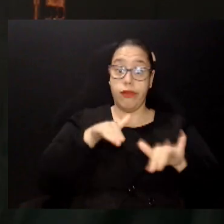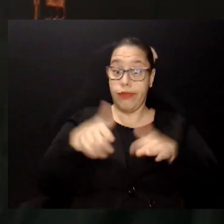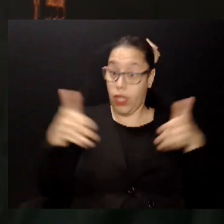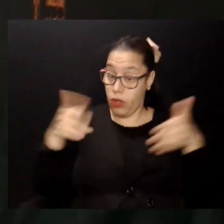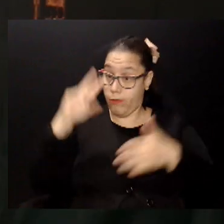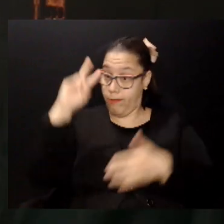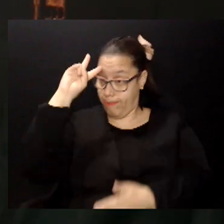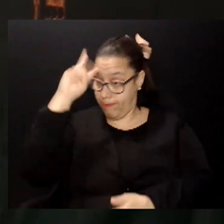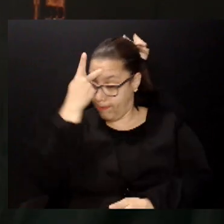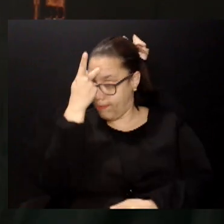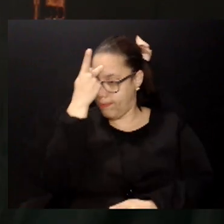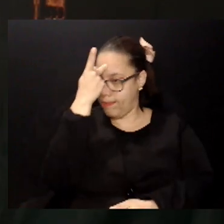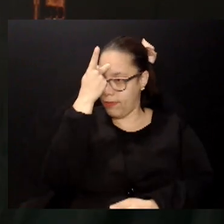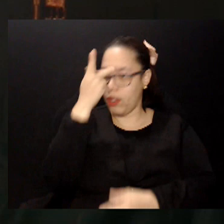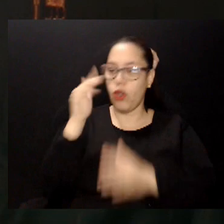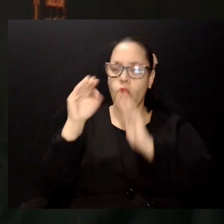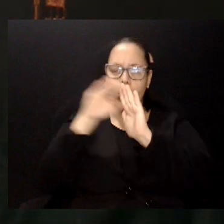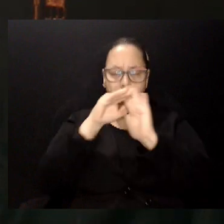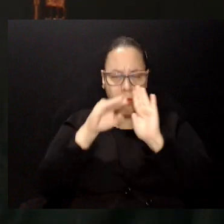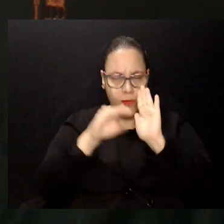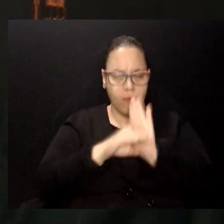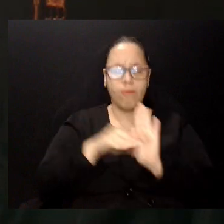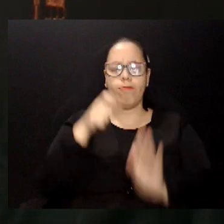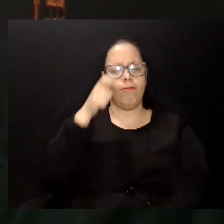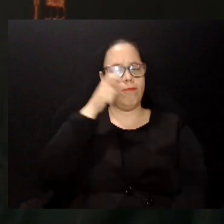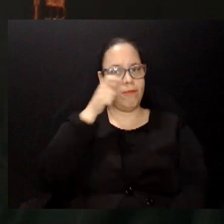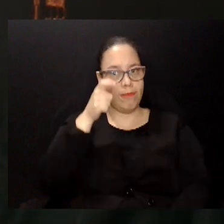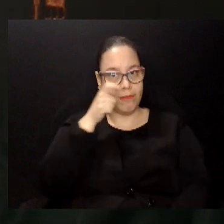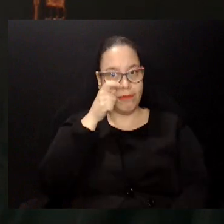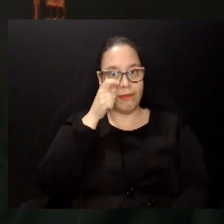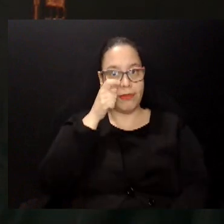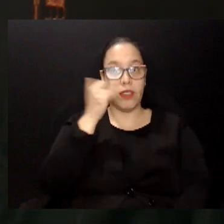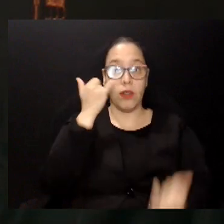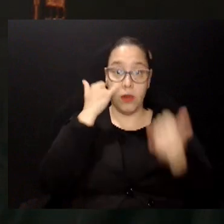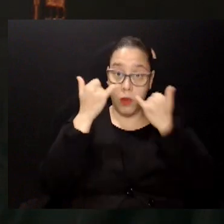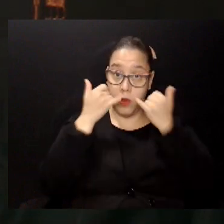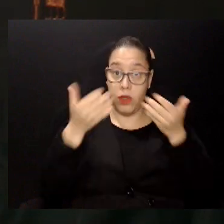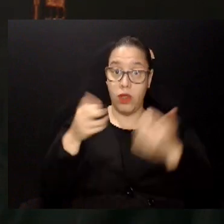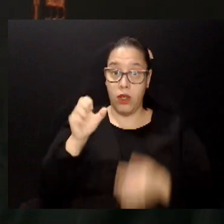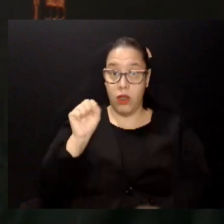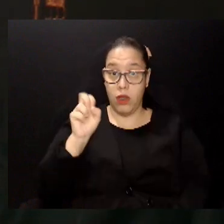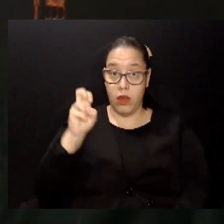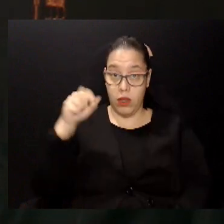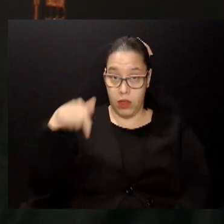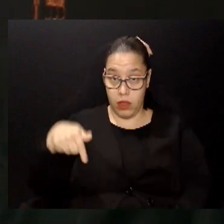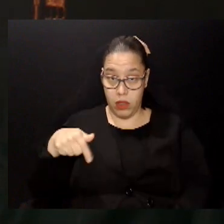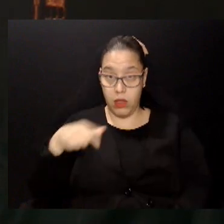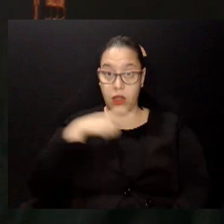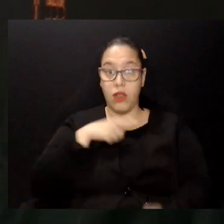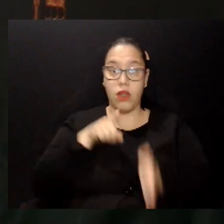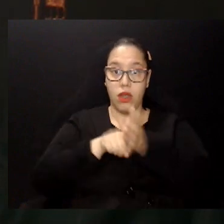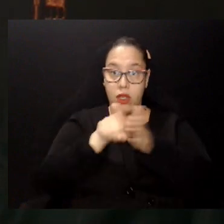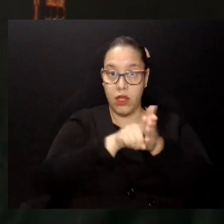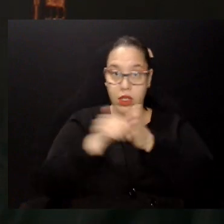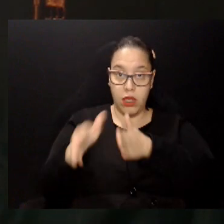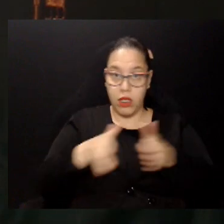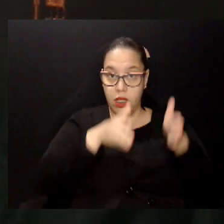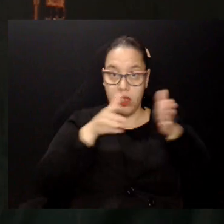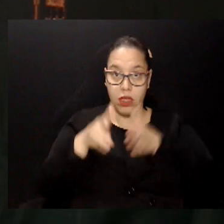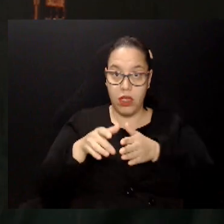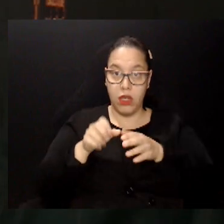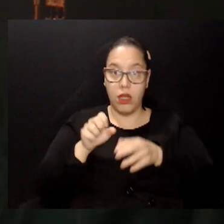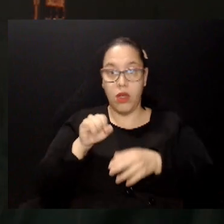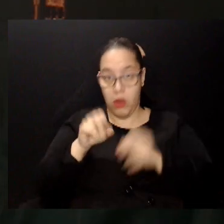este programa tão interessante e tão informativo. Agora, 8h57, tem mais perguntas, produção? Se tiver, pode colocar, por